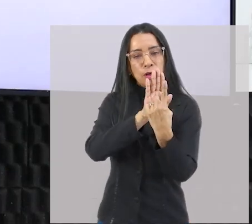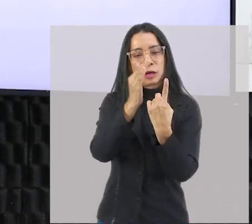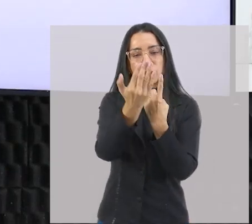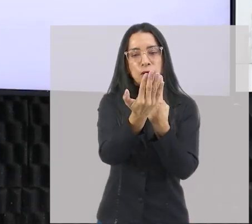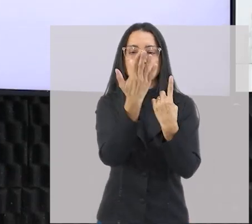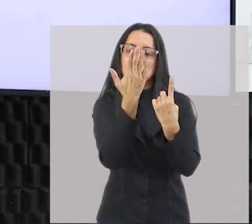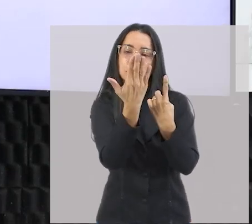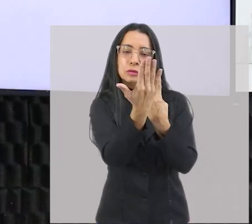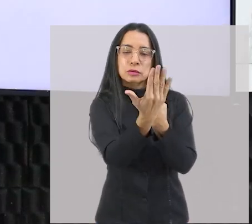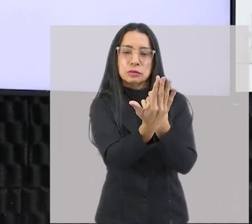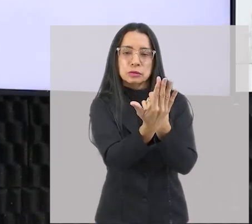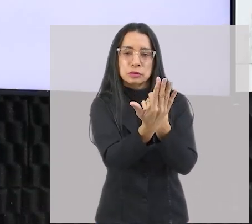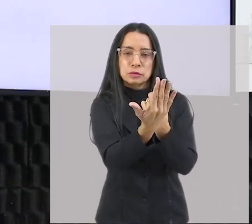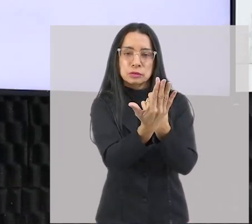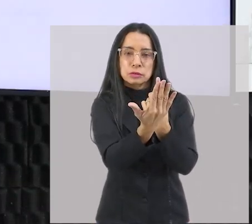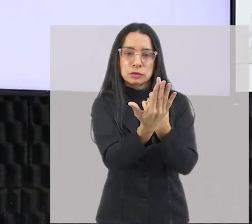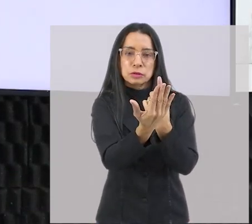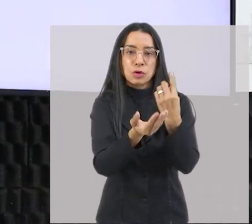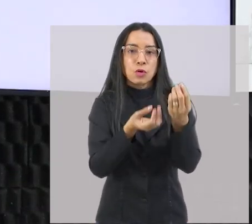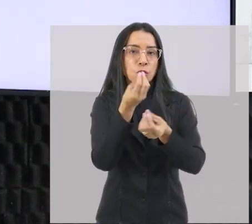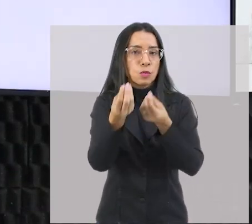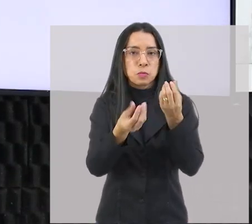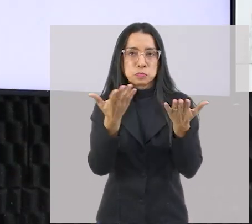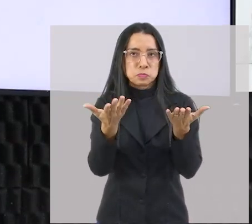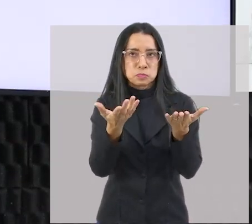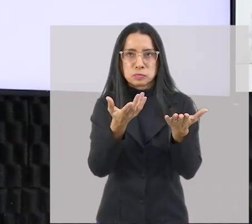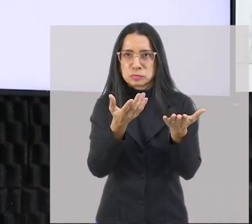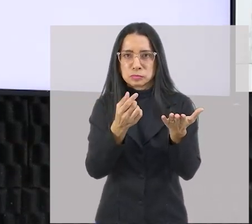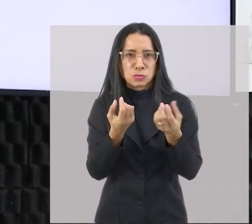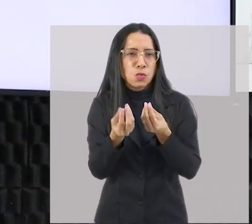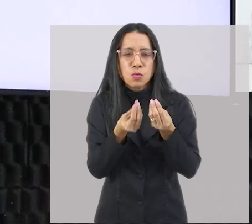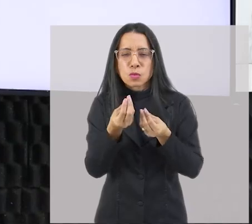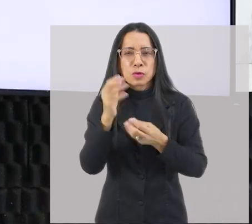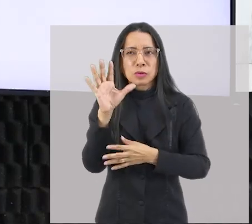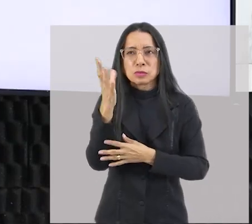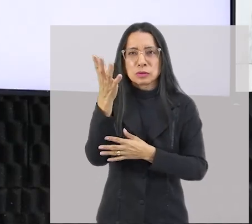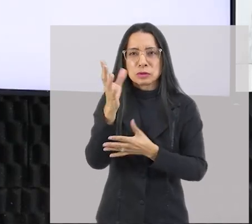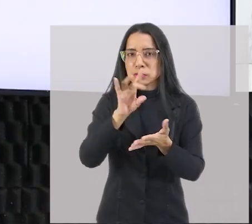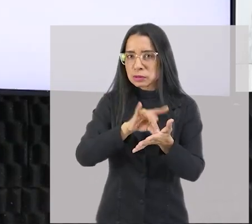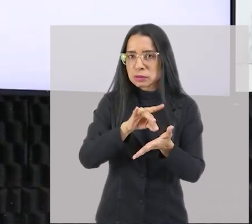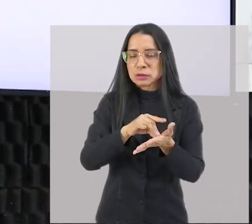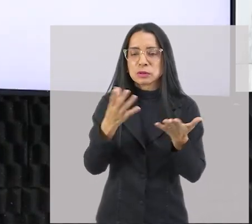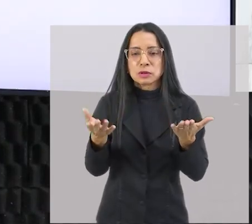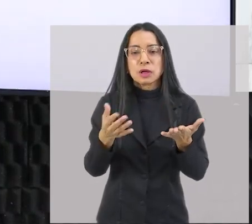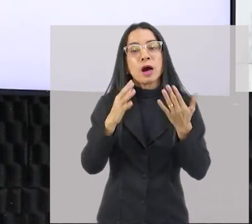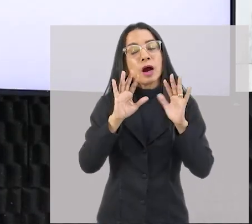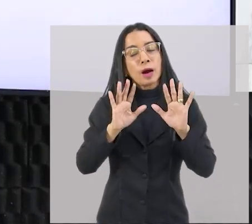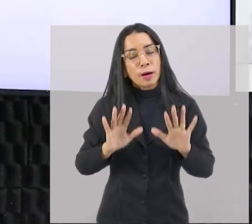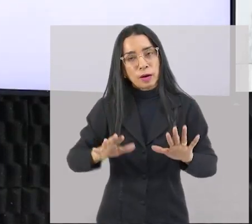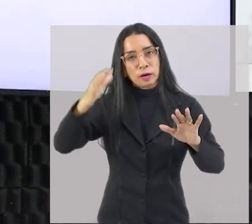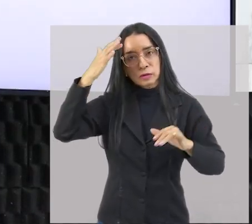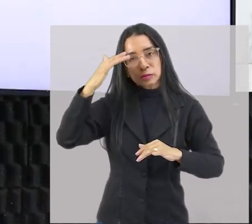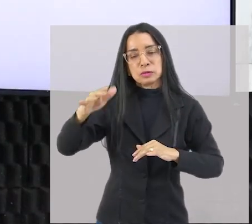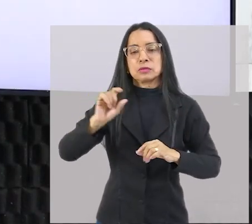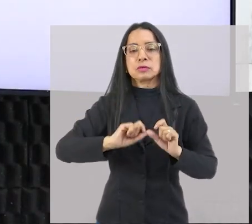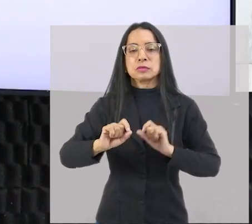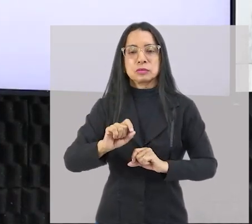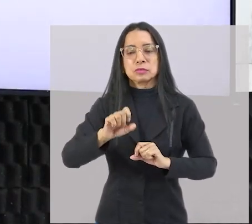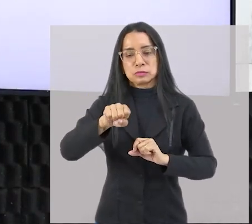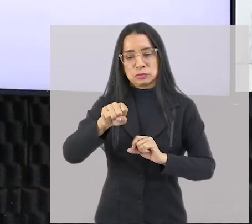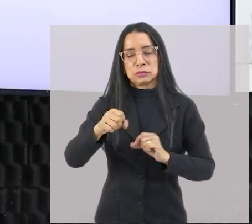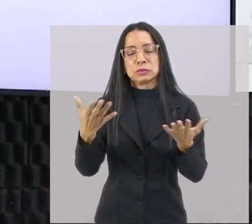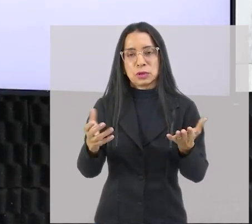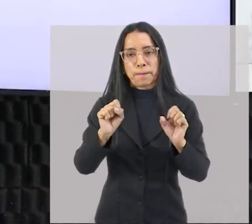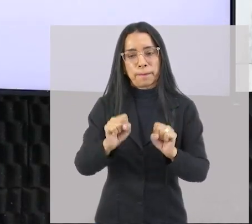a parte como nós estamos vendo. Ou seja, isso é inviável, não tem como acontecer na realidade. Mas num sonho isso seria possivelmente